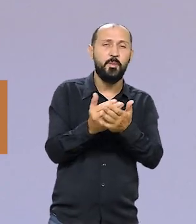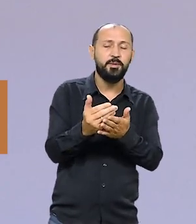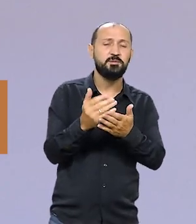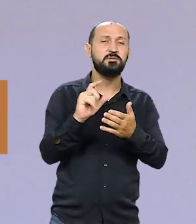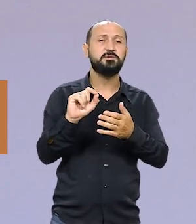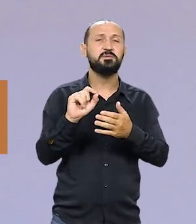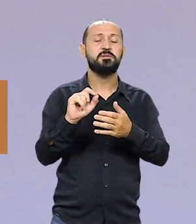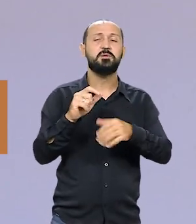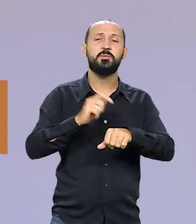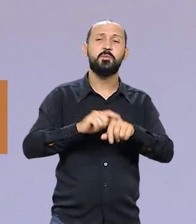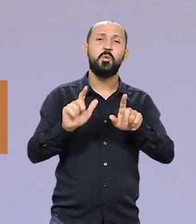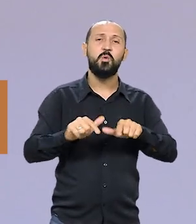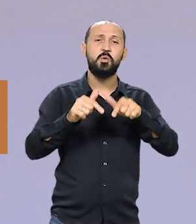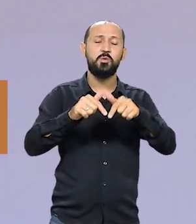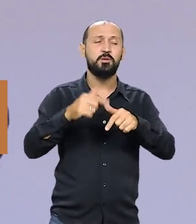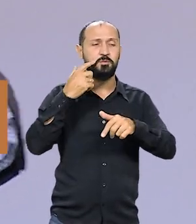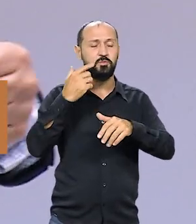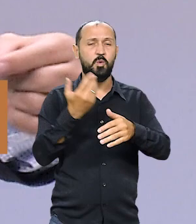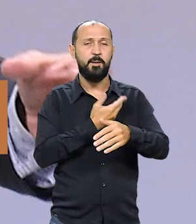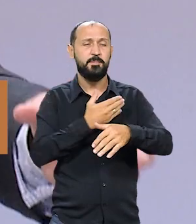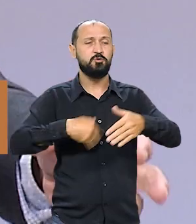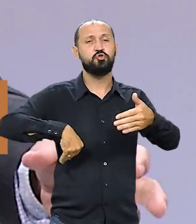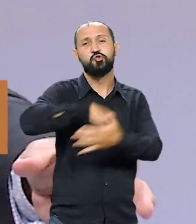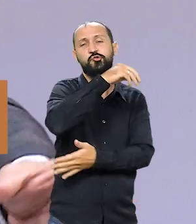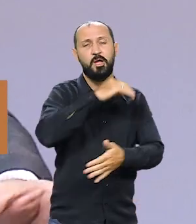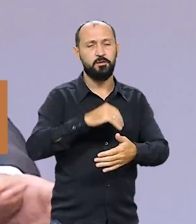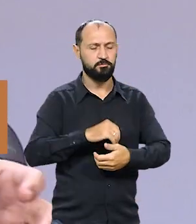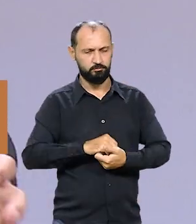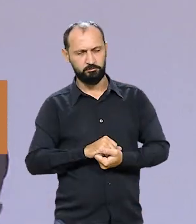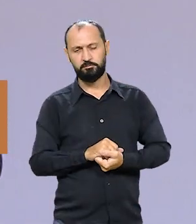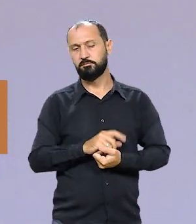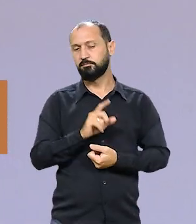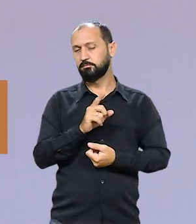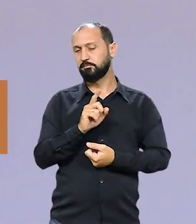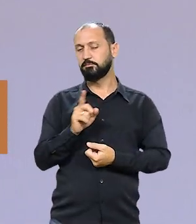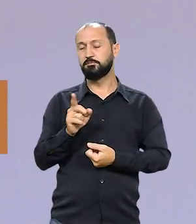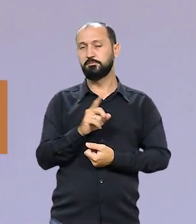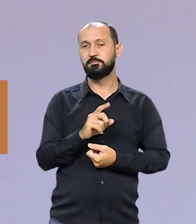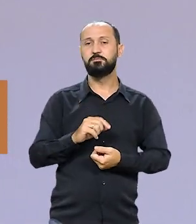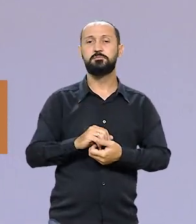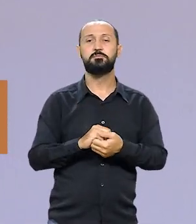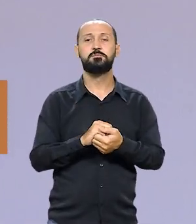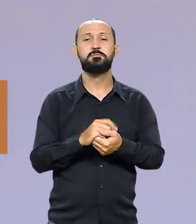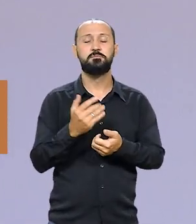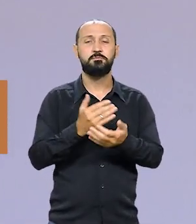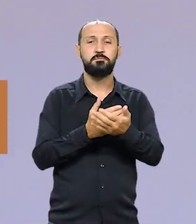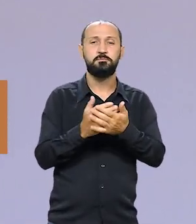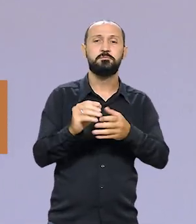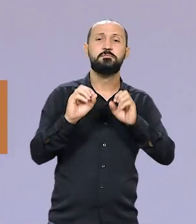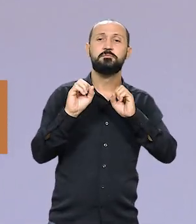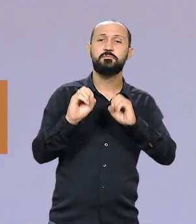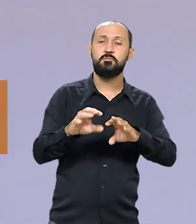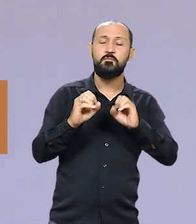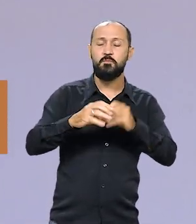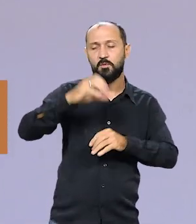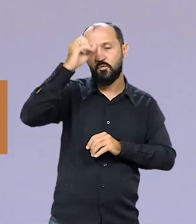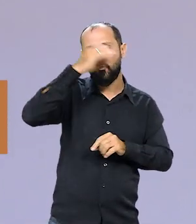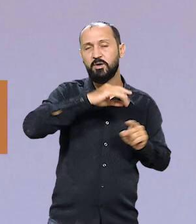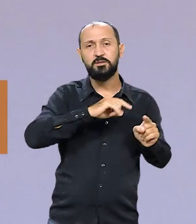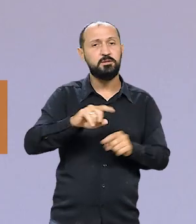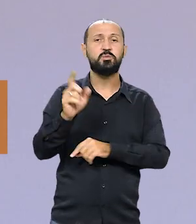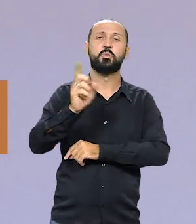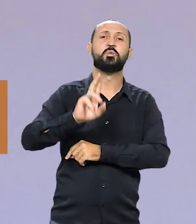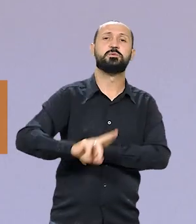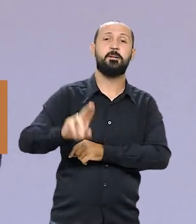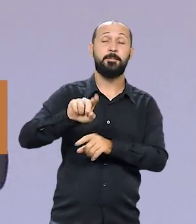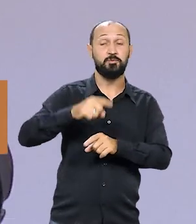está começando com a atitude de chutar o coleguinha, por exemplo, é que você vai começar a educar sem